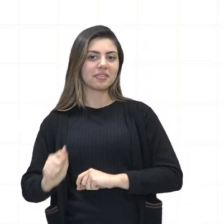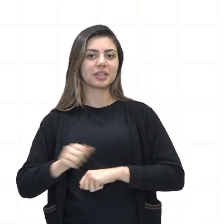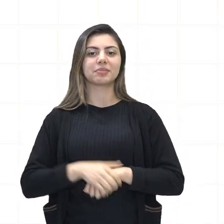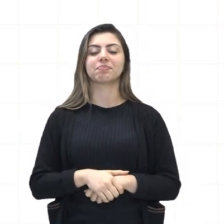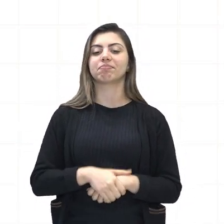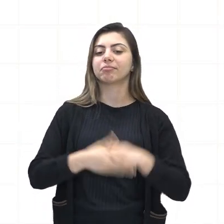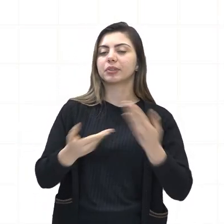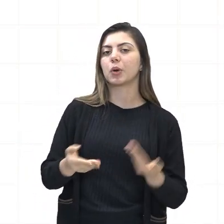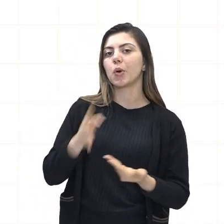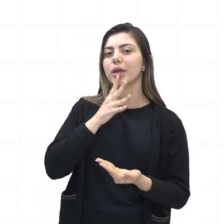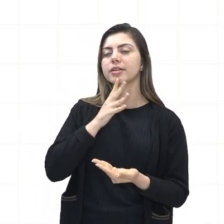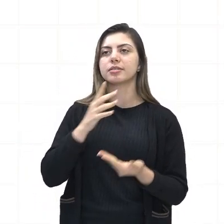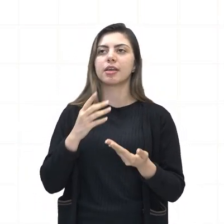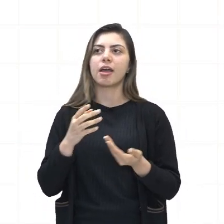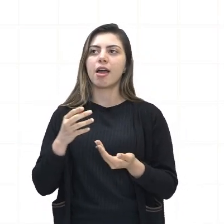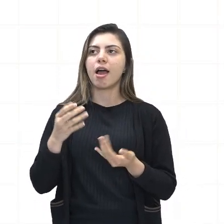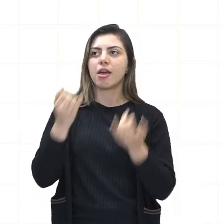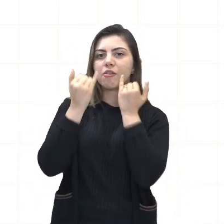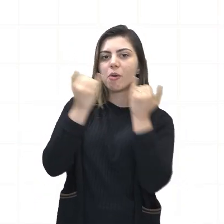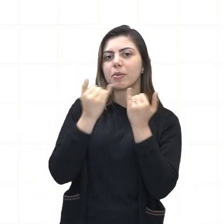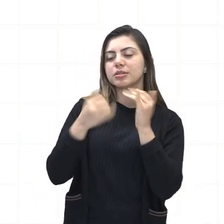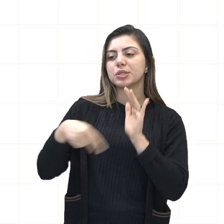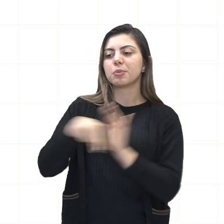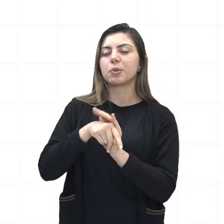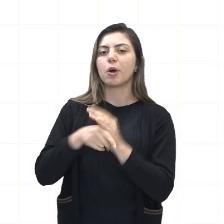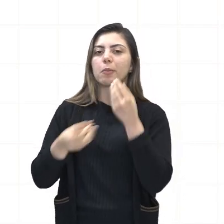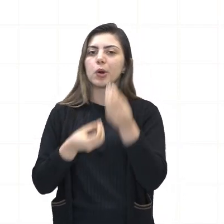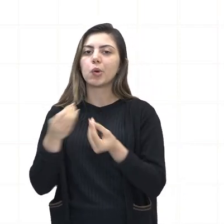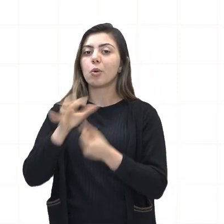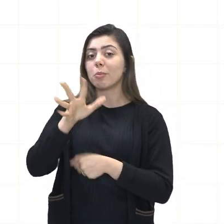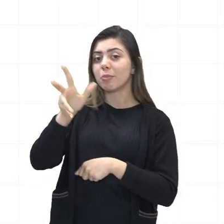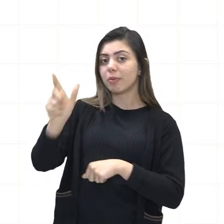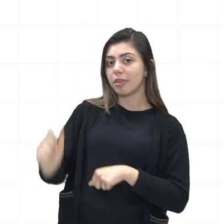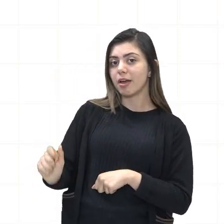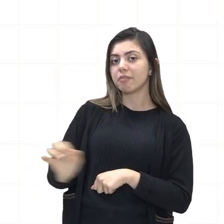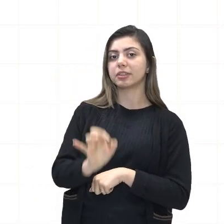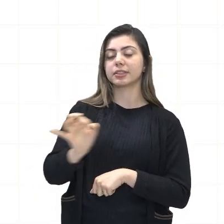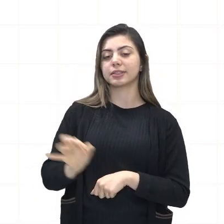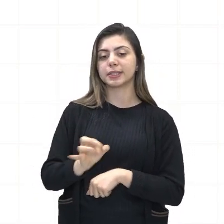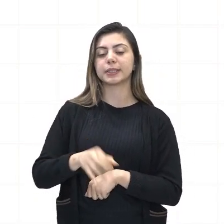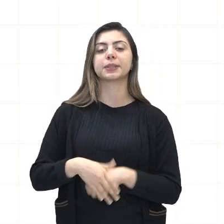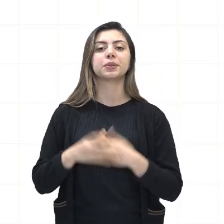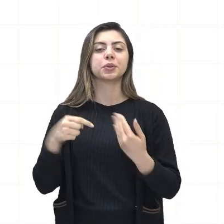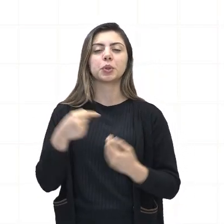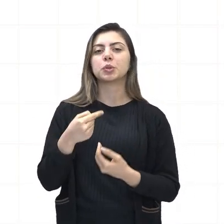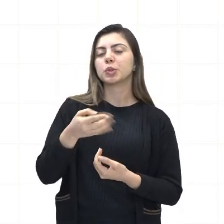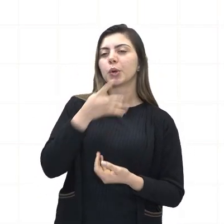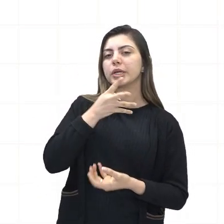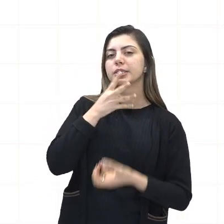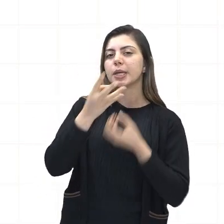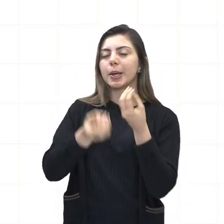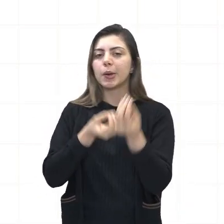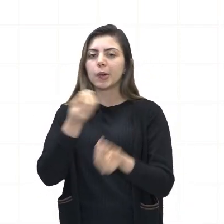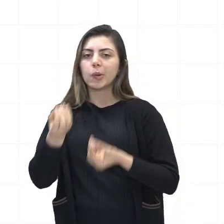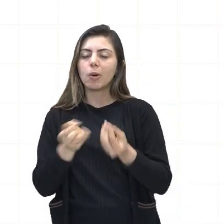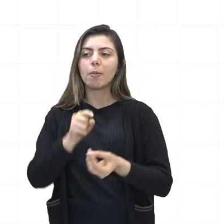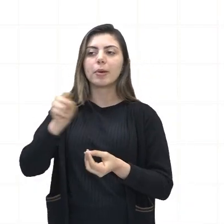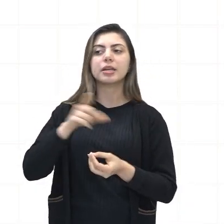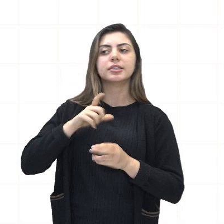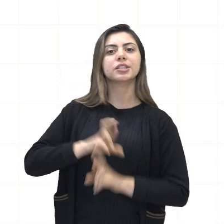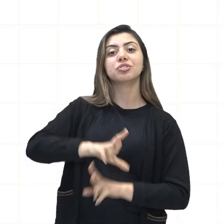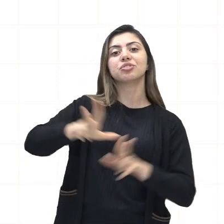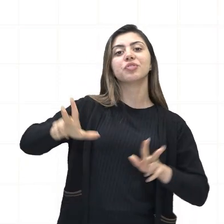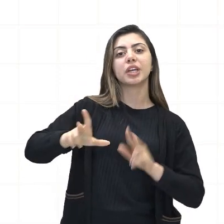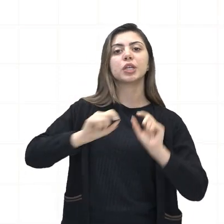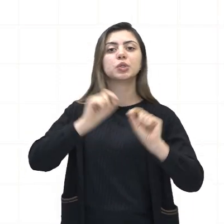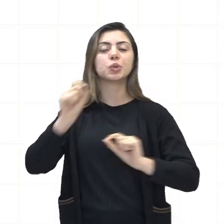conhecer algumas informações gerais aí sobre o continente africano, para a gente poder saber ali mais ou menos o que eles têm de diferente,